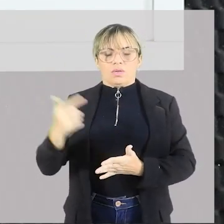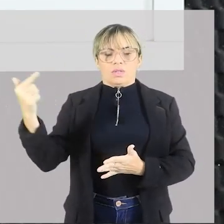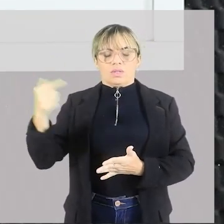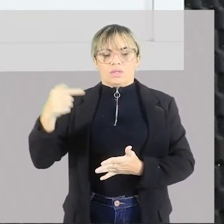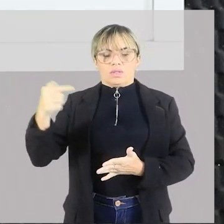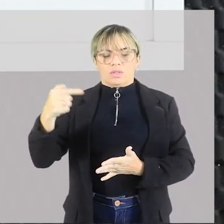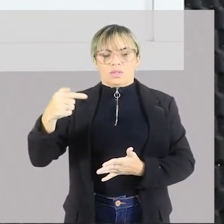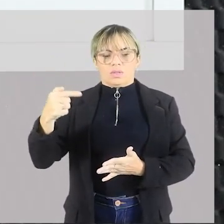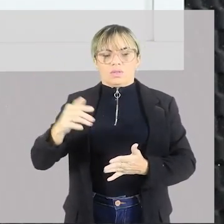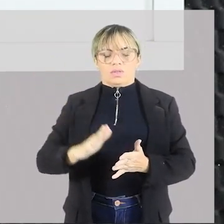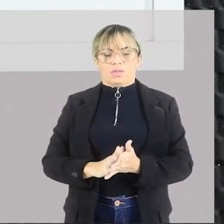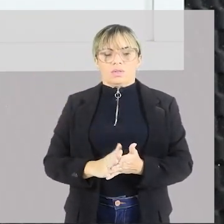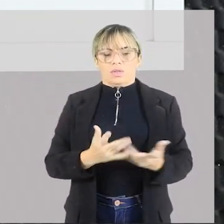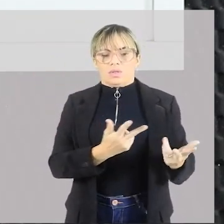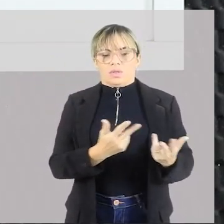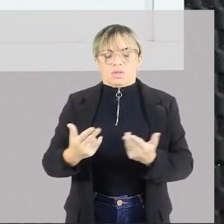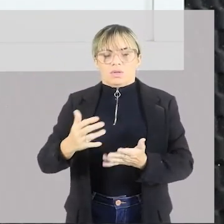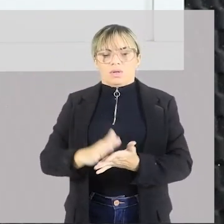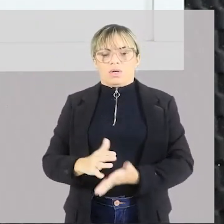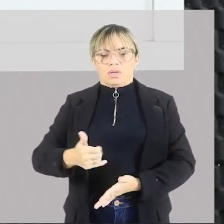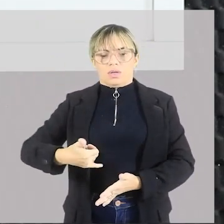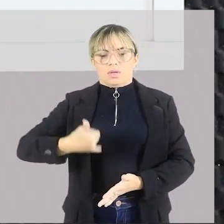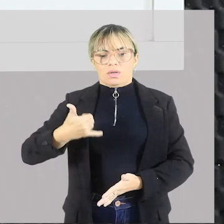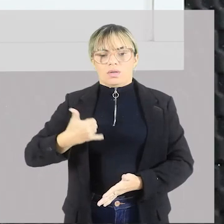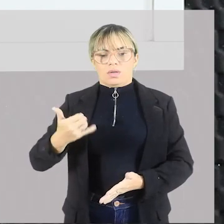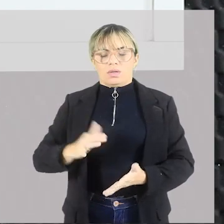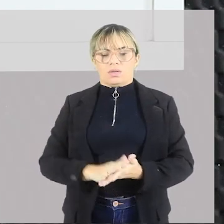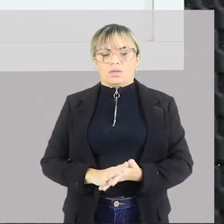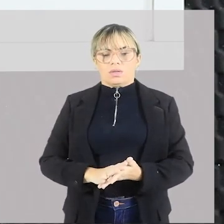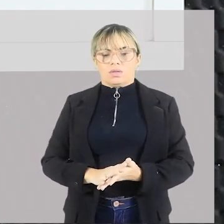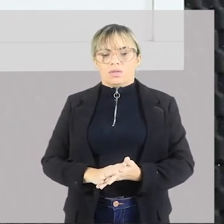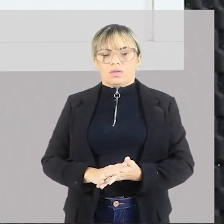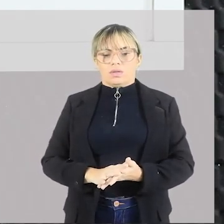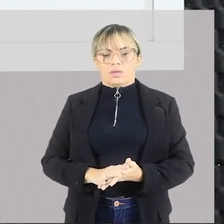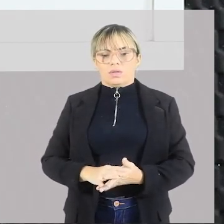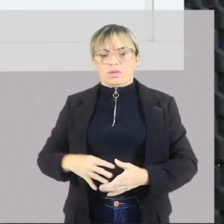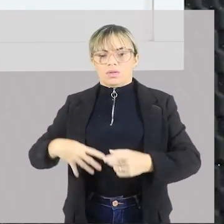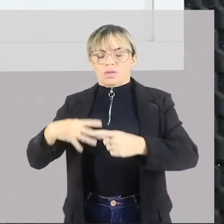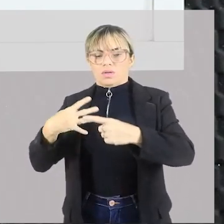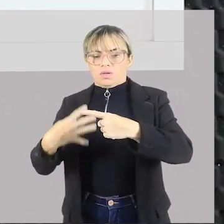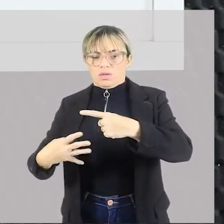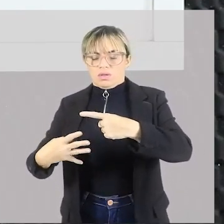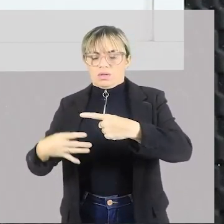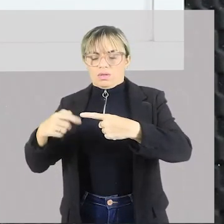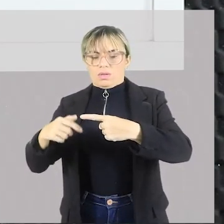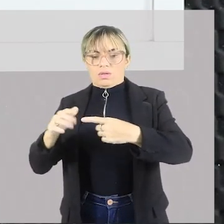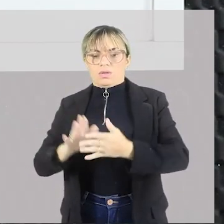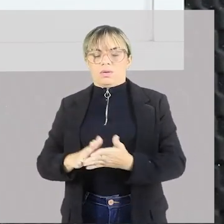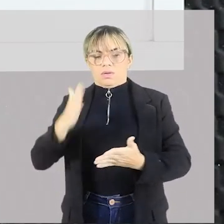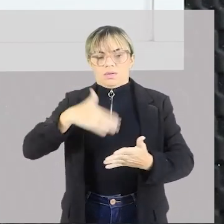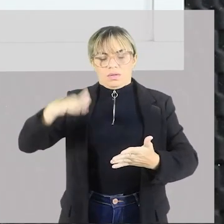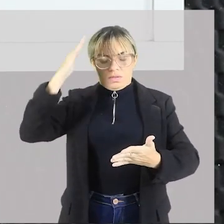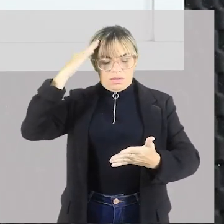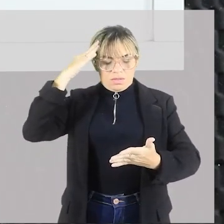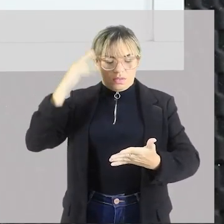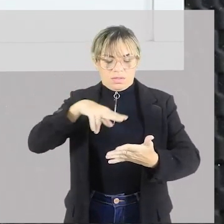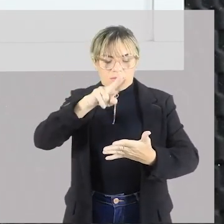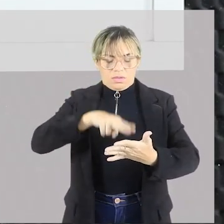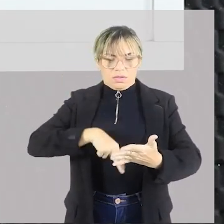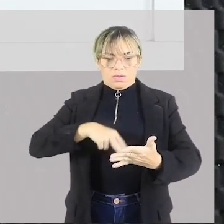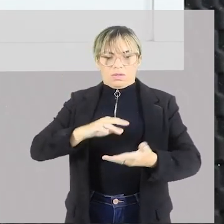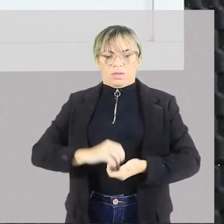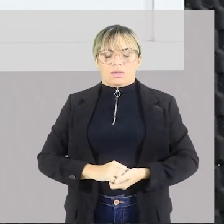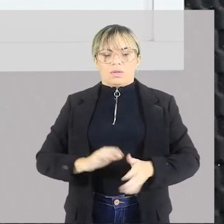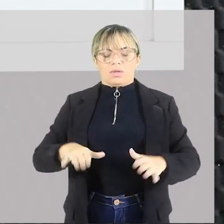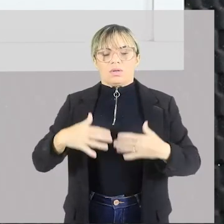estão na mesma idade Então você tem quatro aqui ó questão bem simples Mas requer interpretação o